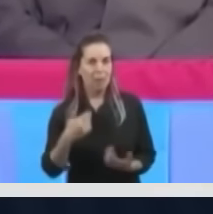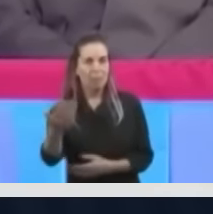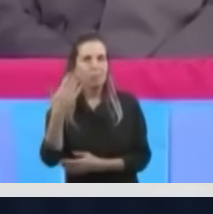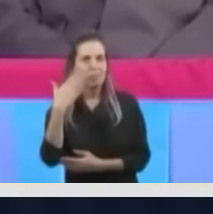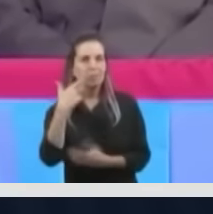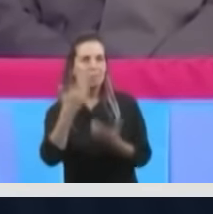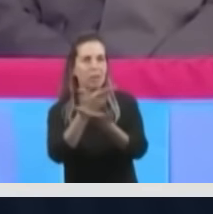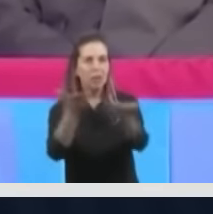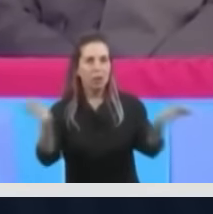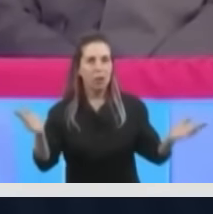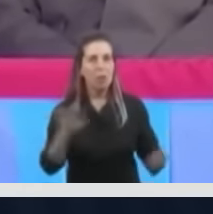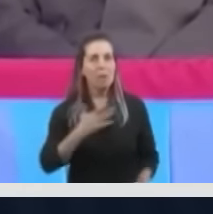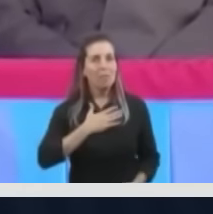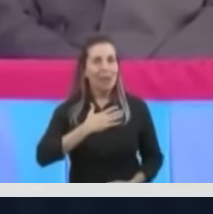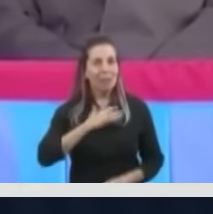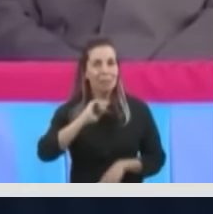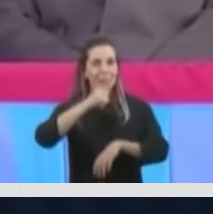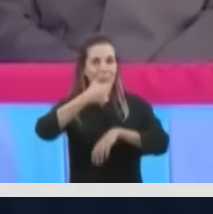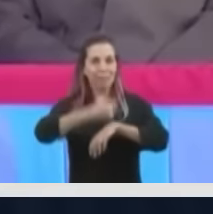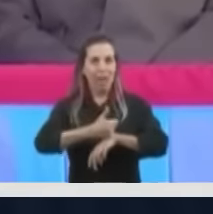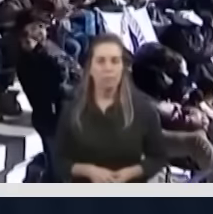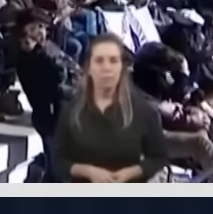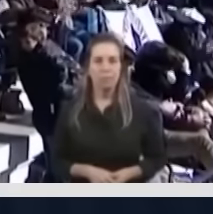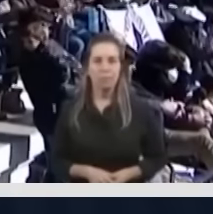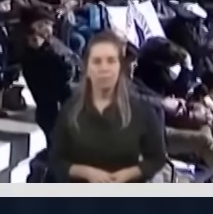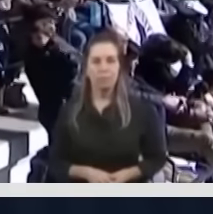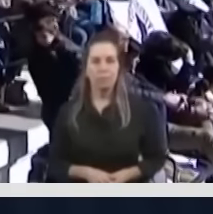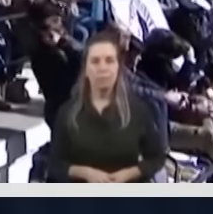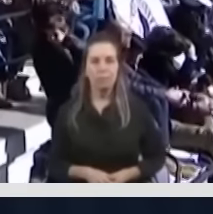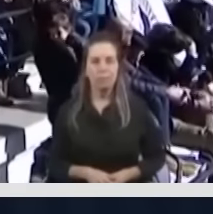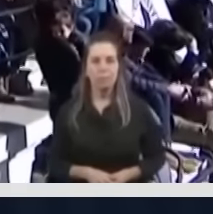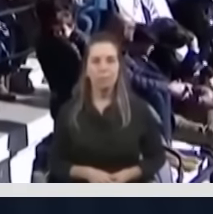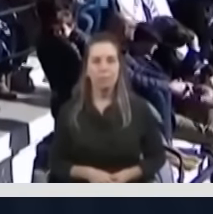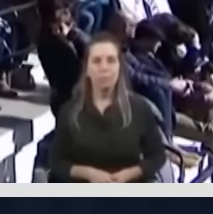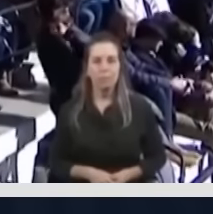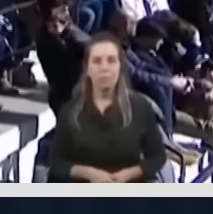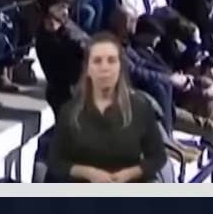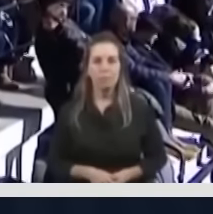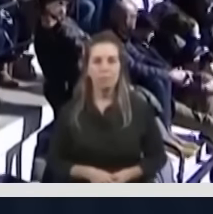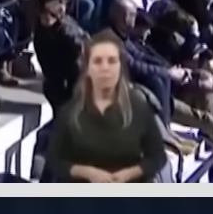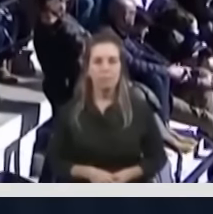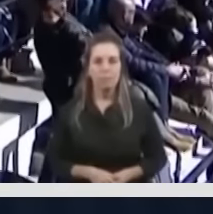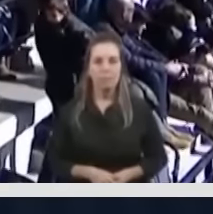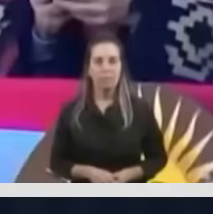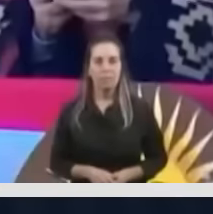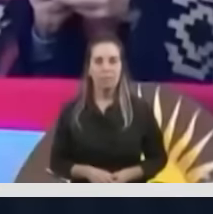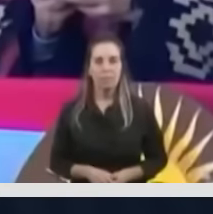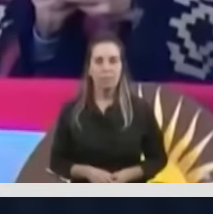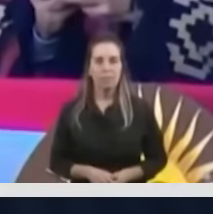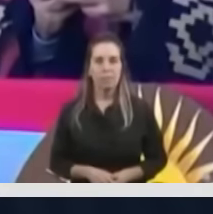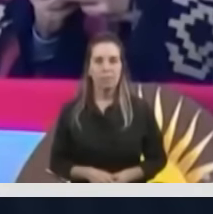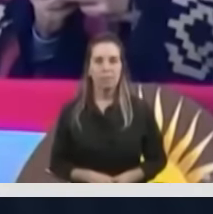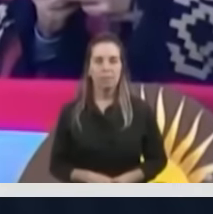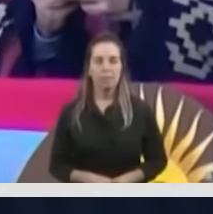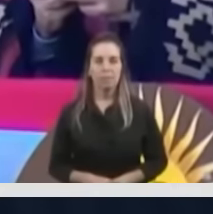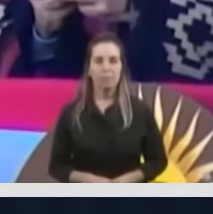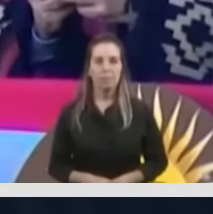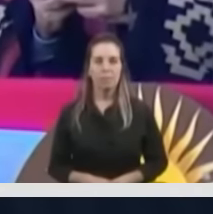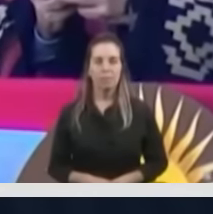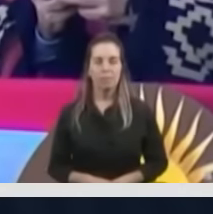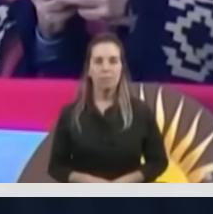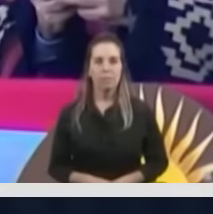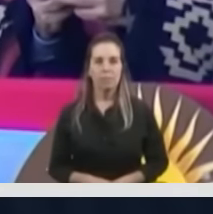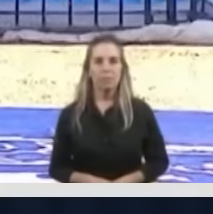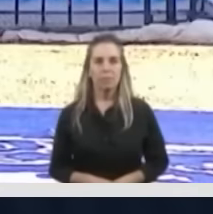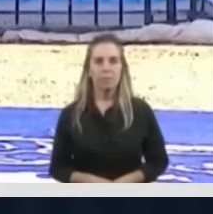pagando $800 a tonelada e passou para 500 e pouco em 8 meses. Uhum. Isso vai continuar dessa